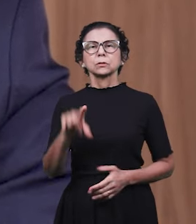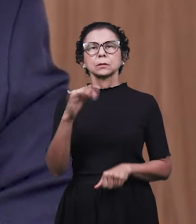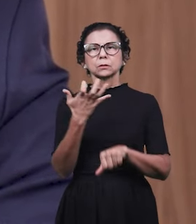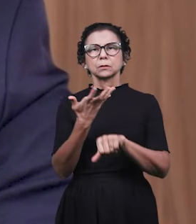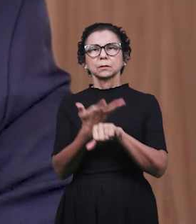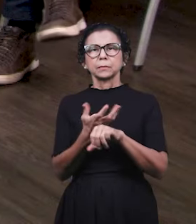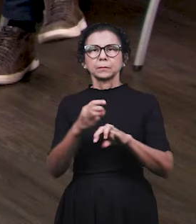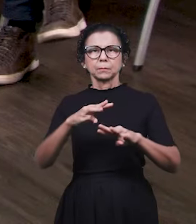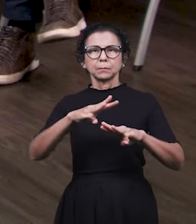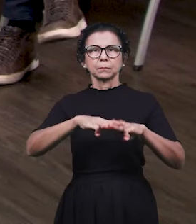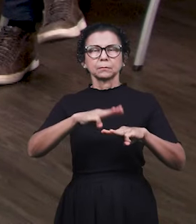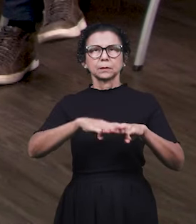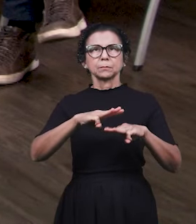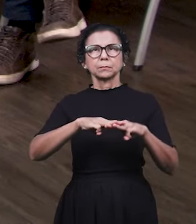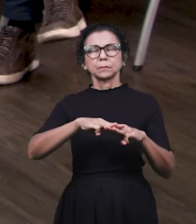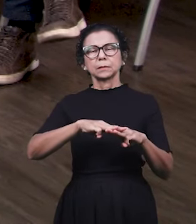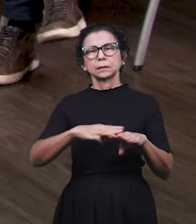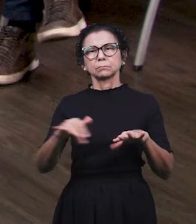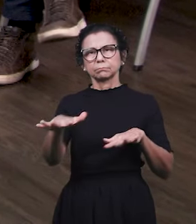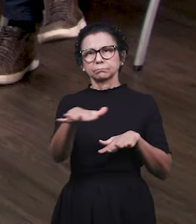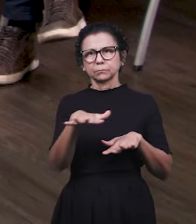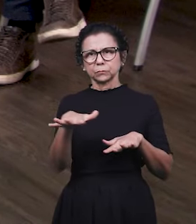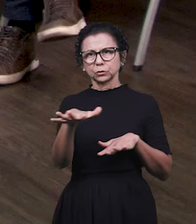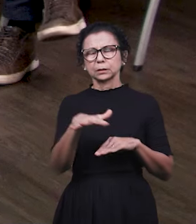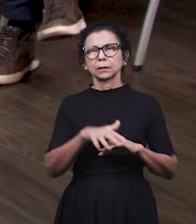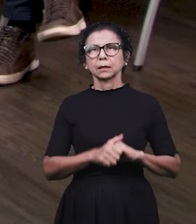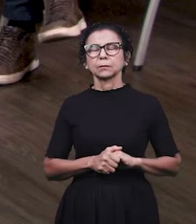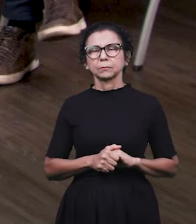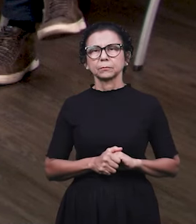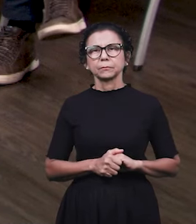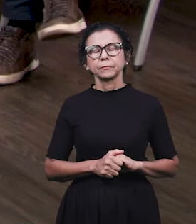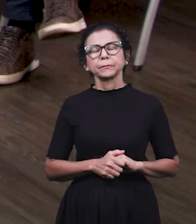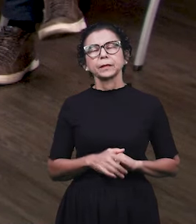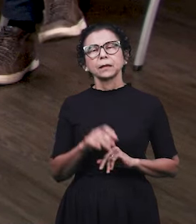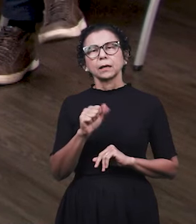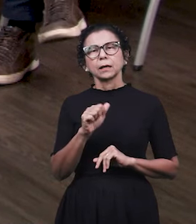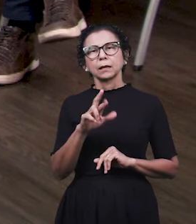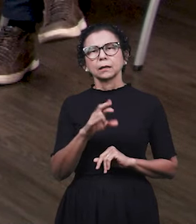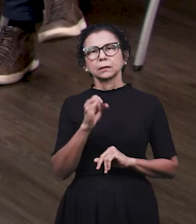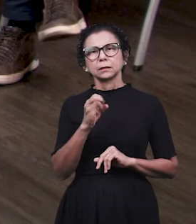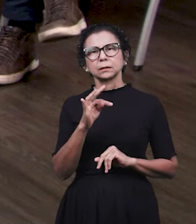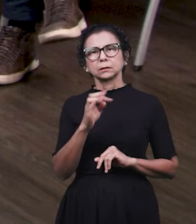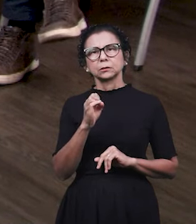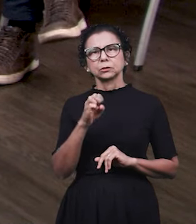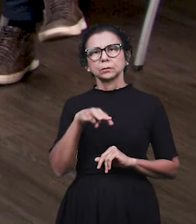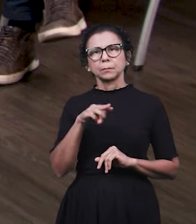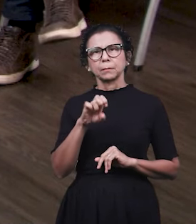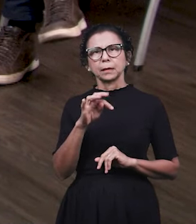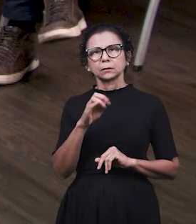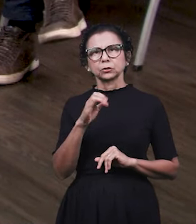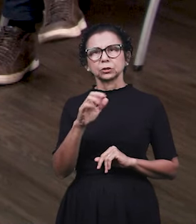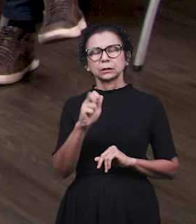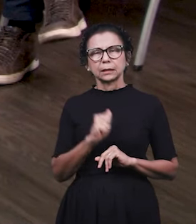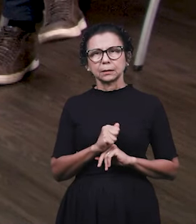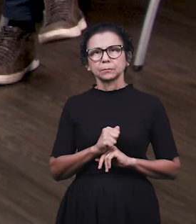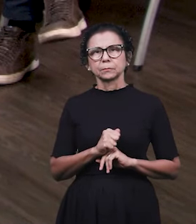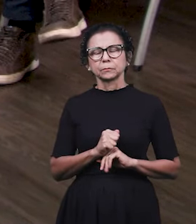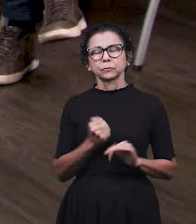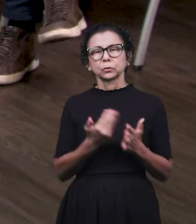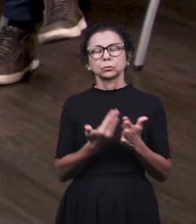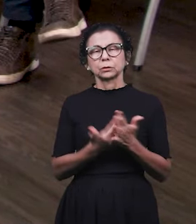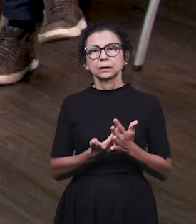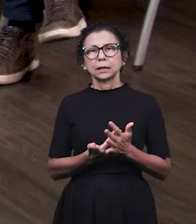tem várias áreas, né? Então, eu vou estudar aritmética, por exemplo. Estudar aritmética, então naquela hora que eu vou estudar aritmética, o que eu